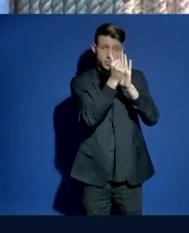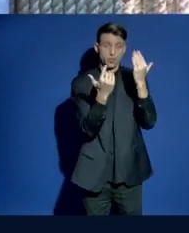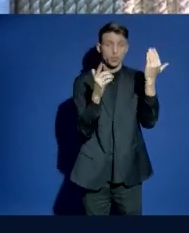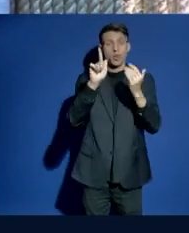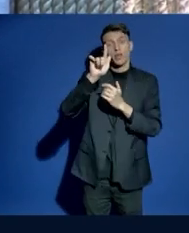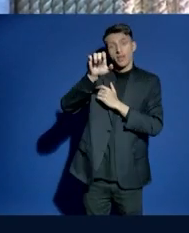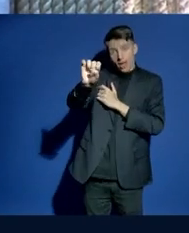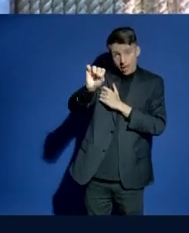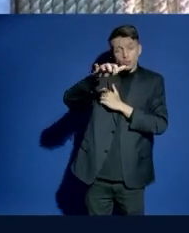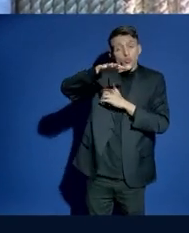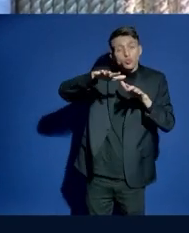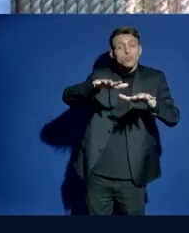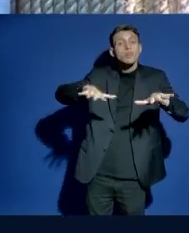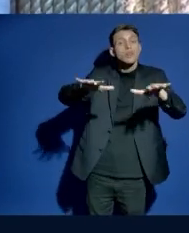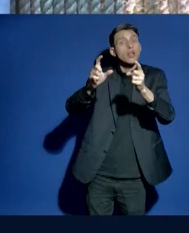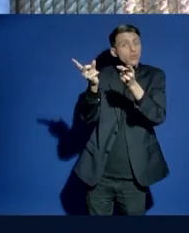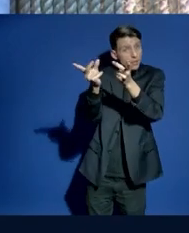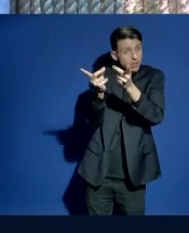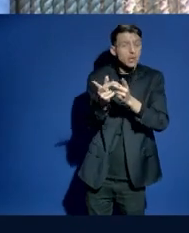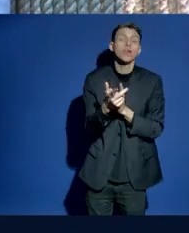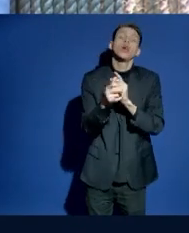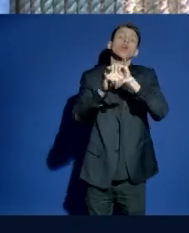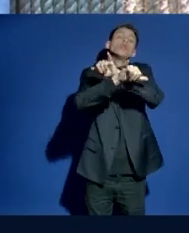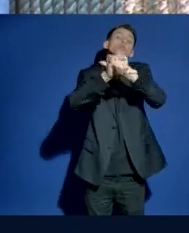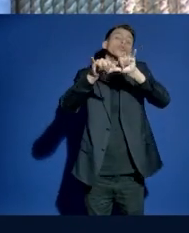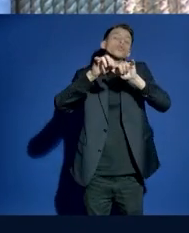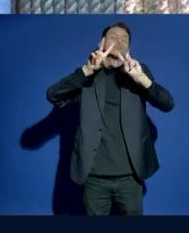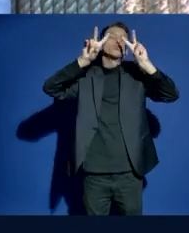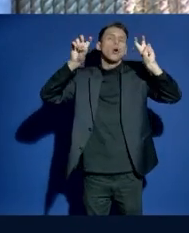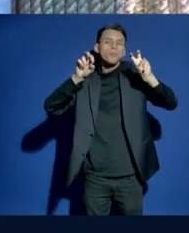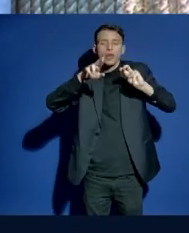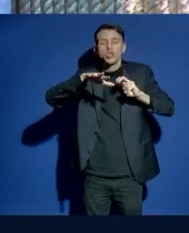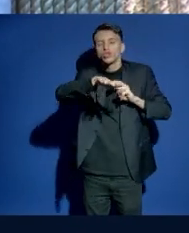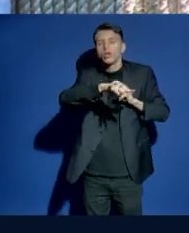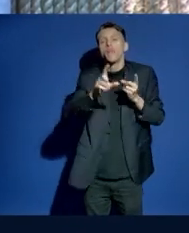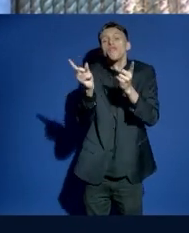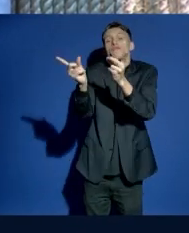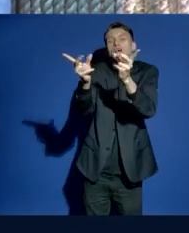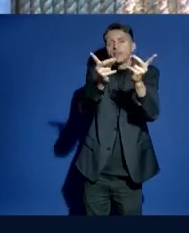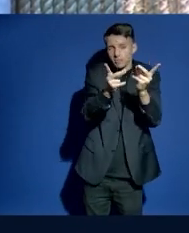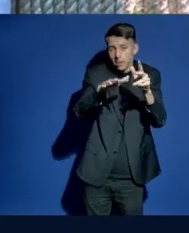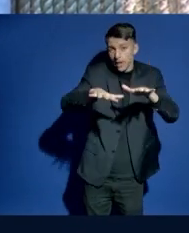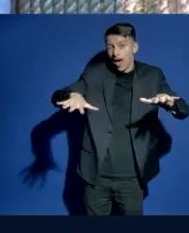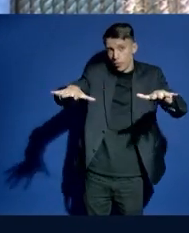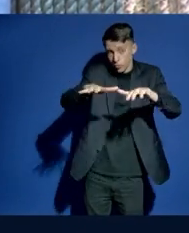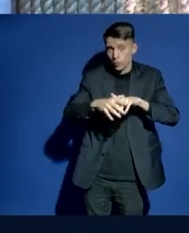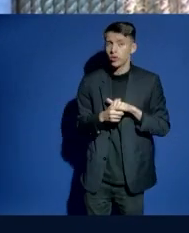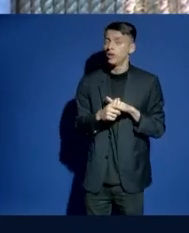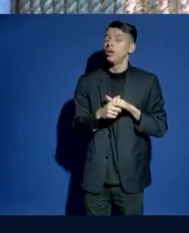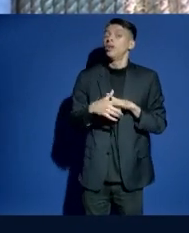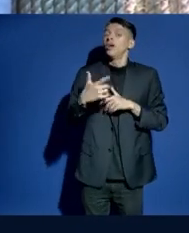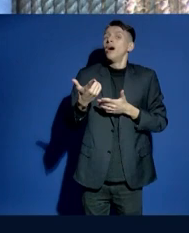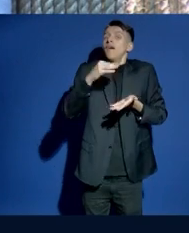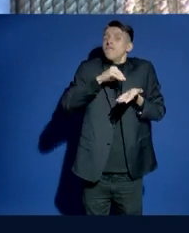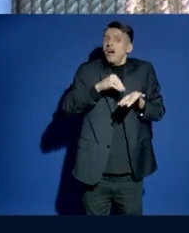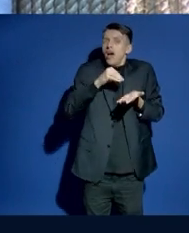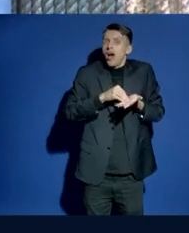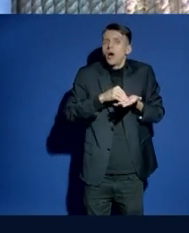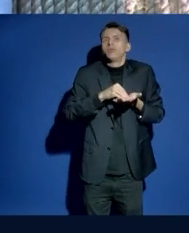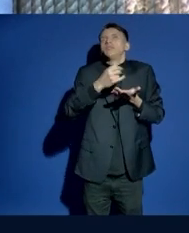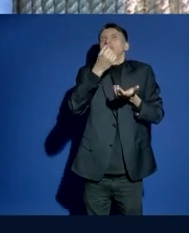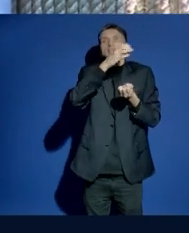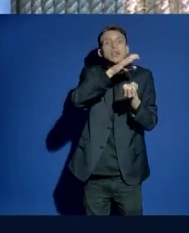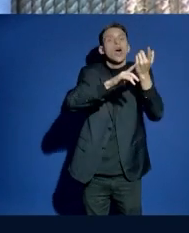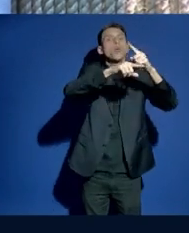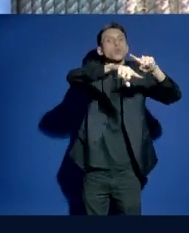Regional E aí eu digo o mercado Regional Porque como bem o Marcelo comentou a gente não tem Volume suficiente para montar um gasoduto para